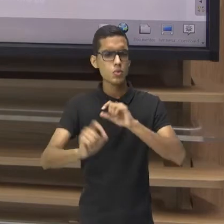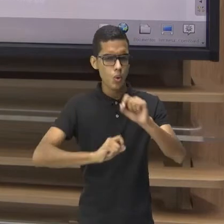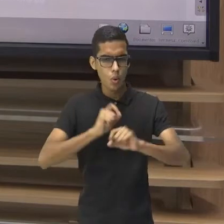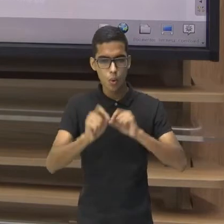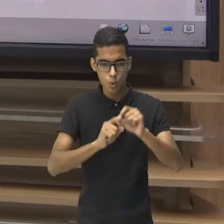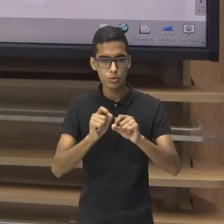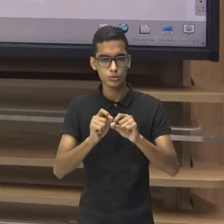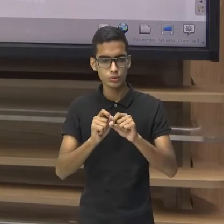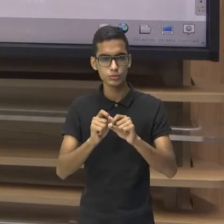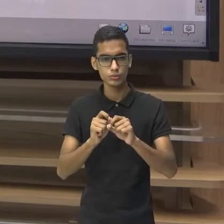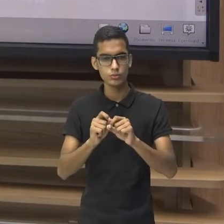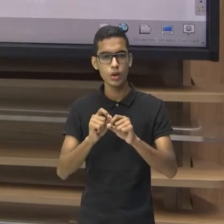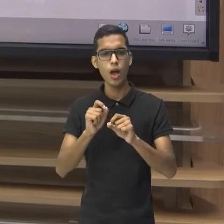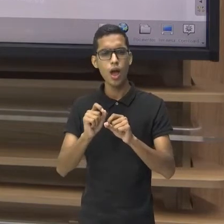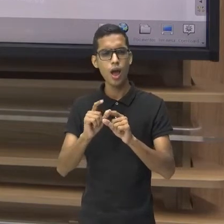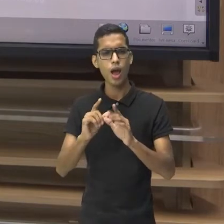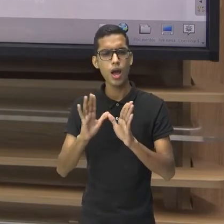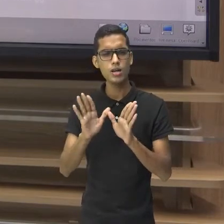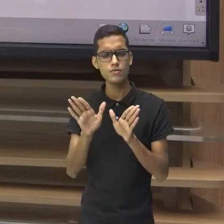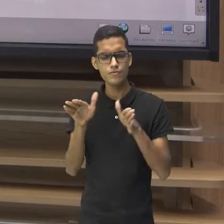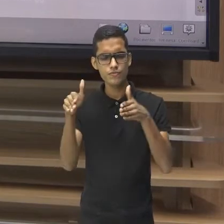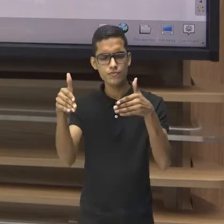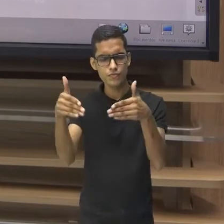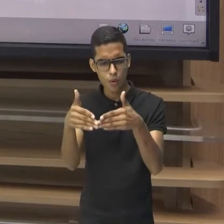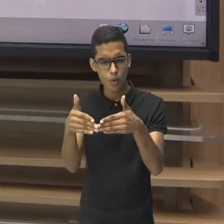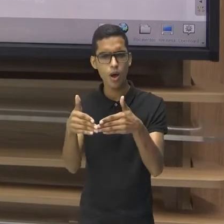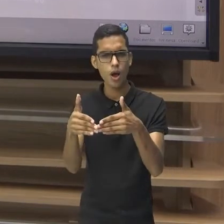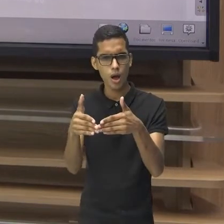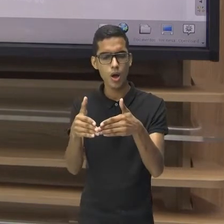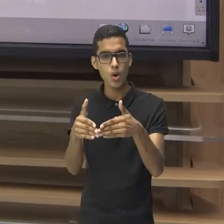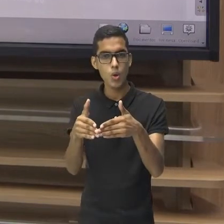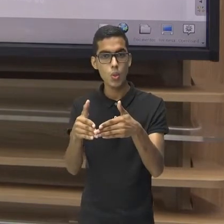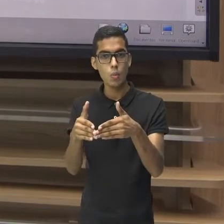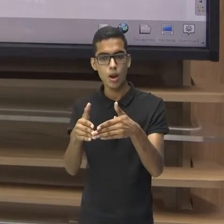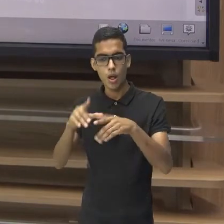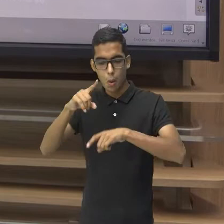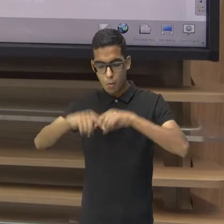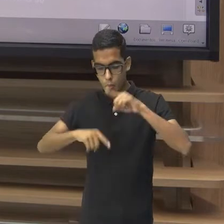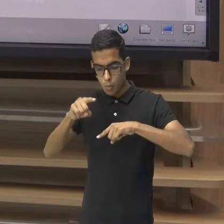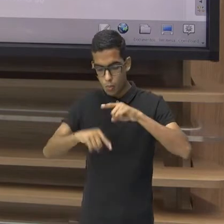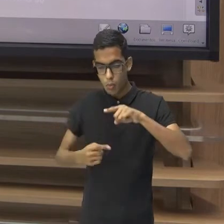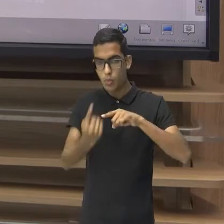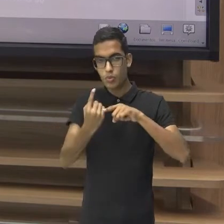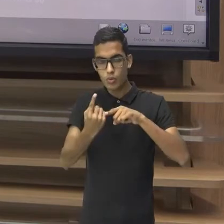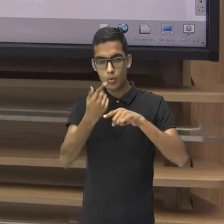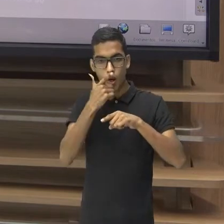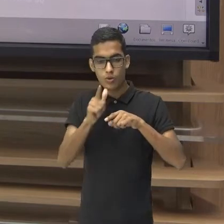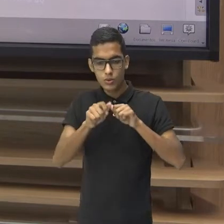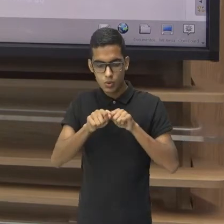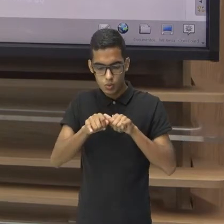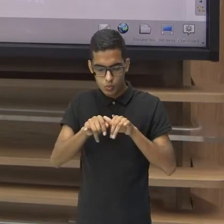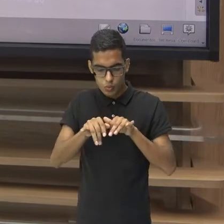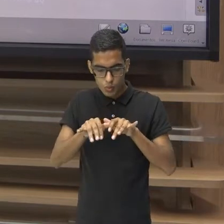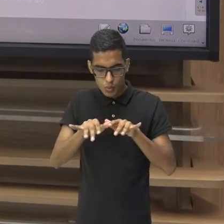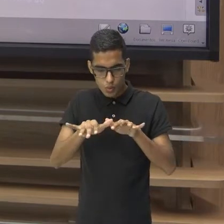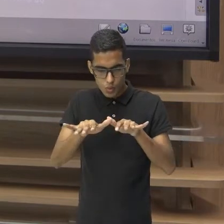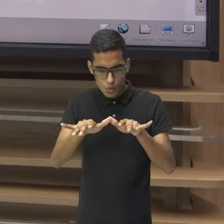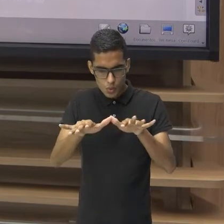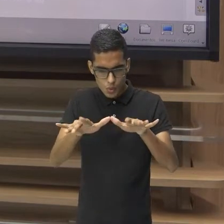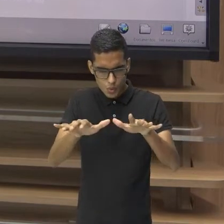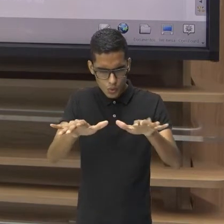levada para a maior quantidade de pessoas possível. A maior quantidade de pessoas